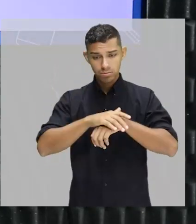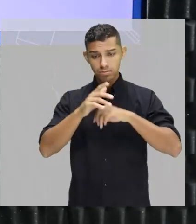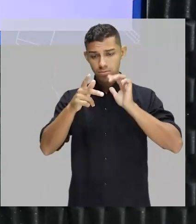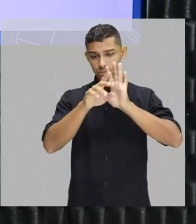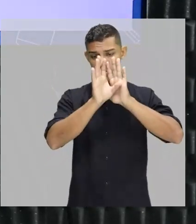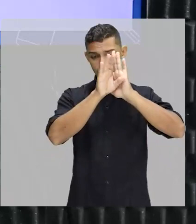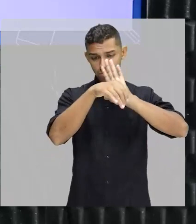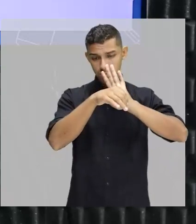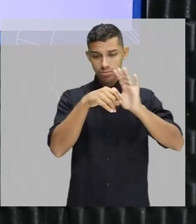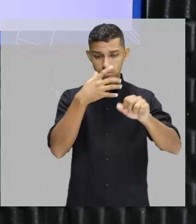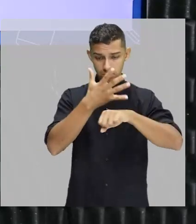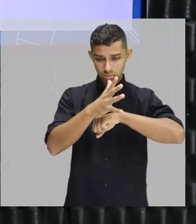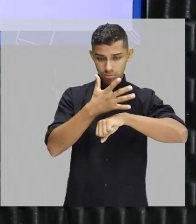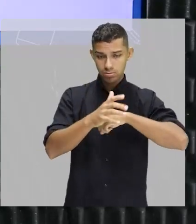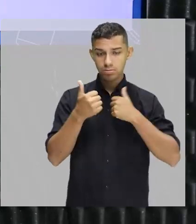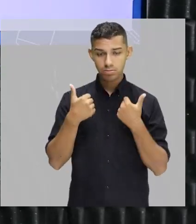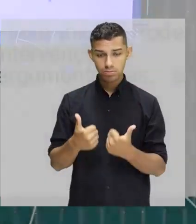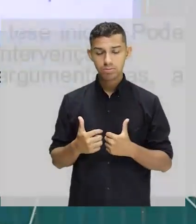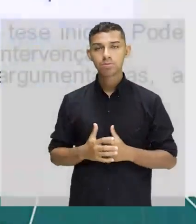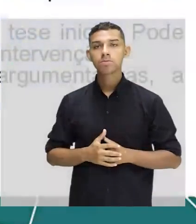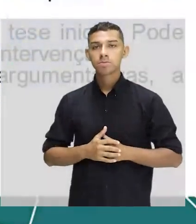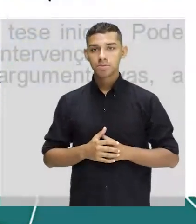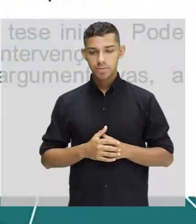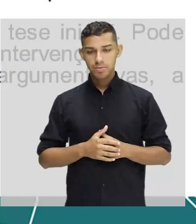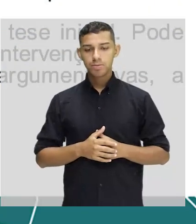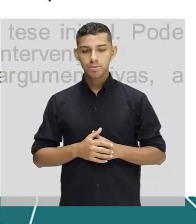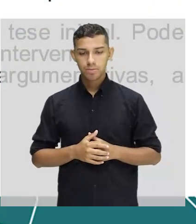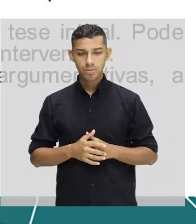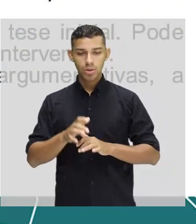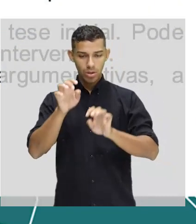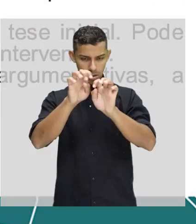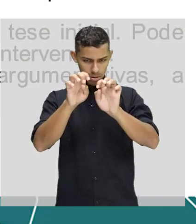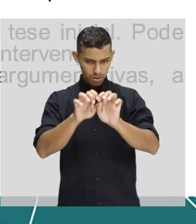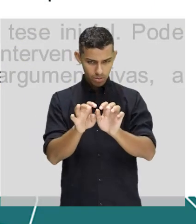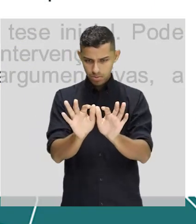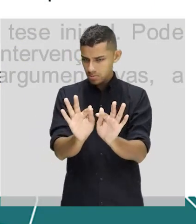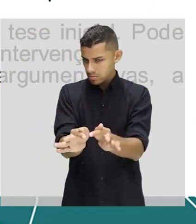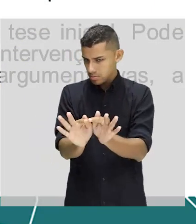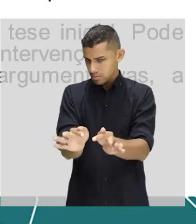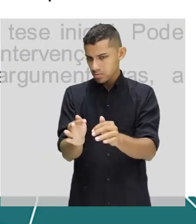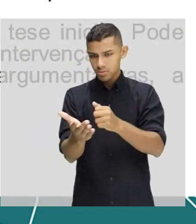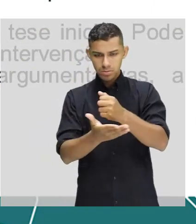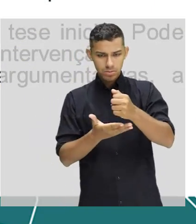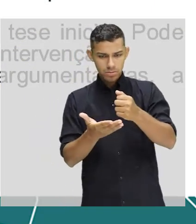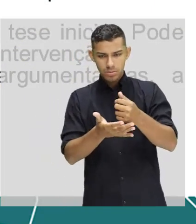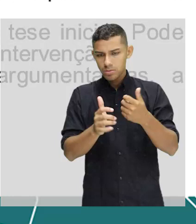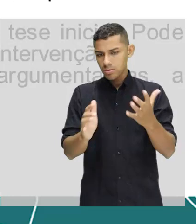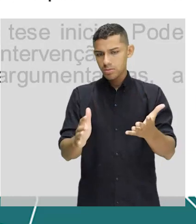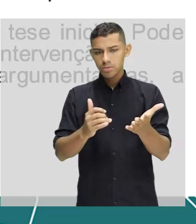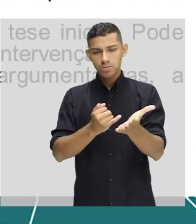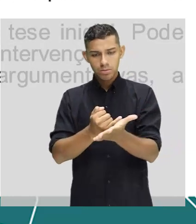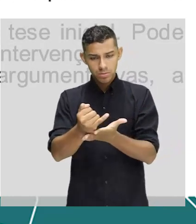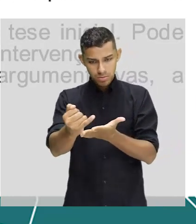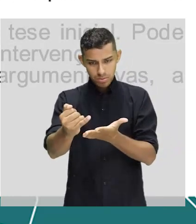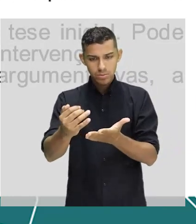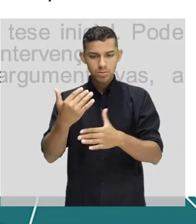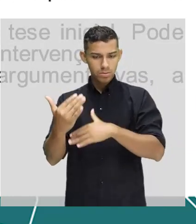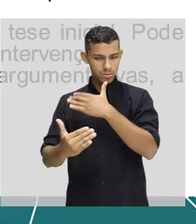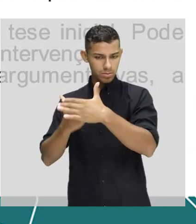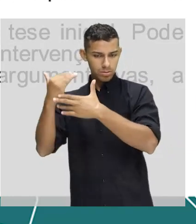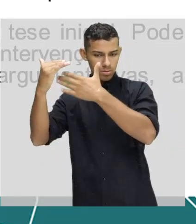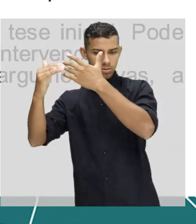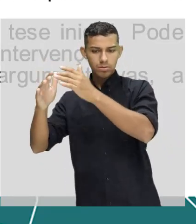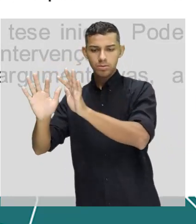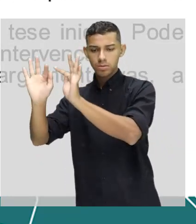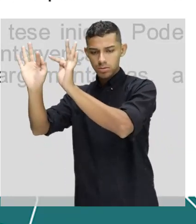colocar em prática. A estrutura básica do texto argumentativo é a seguinte, né? A introdução, o